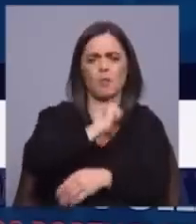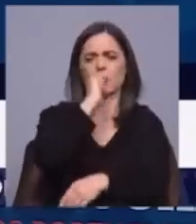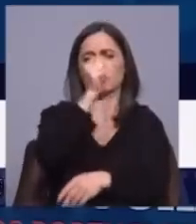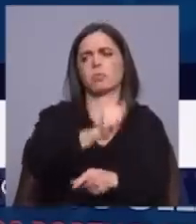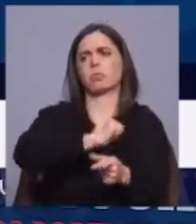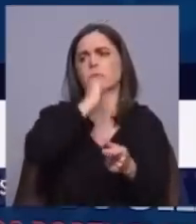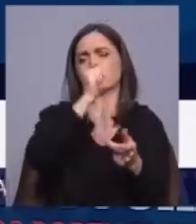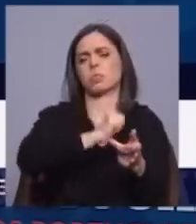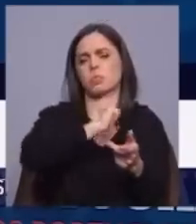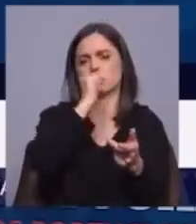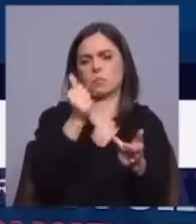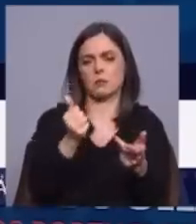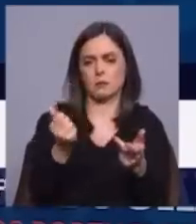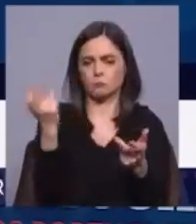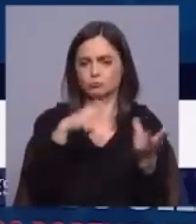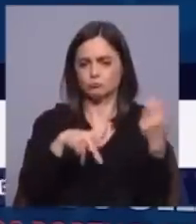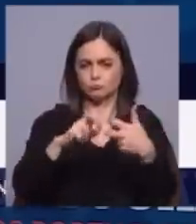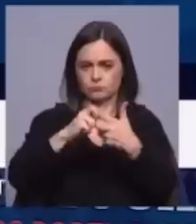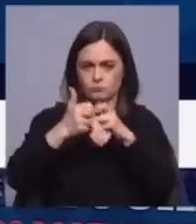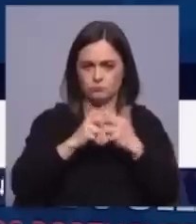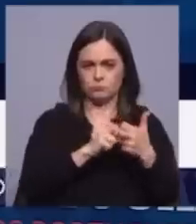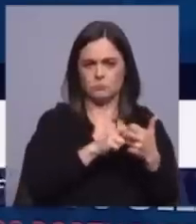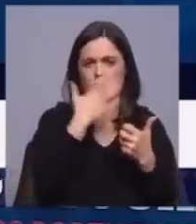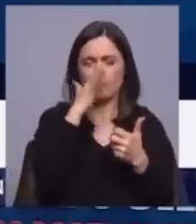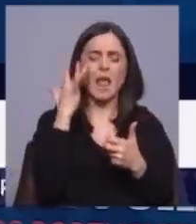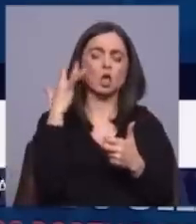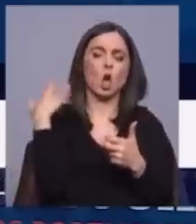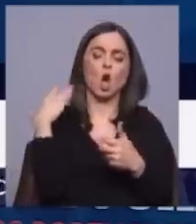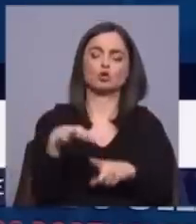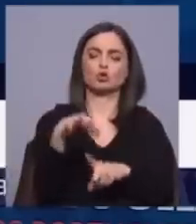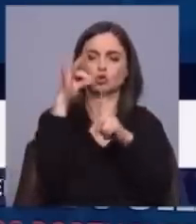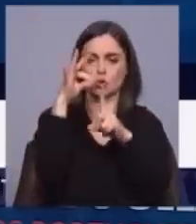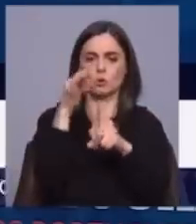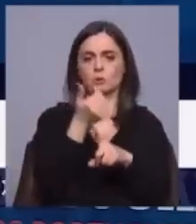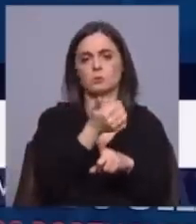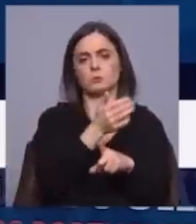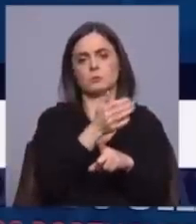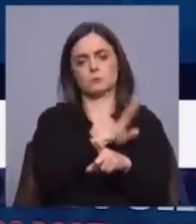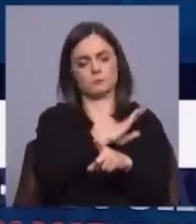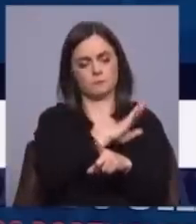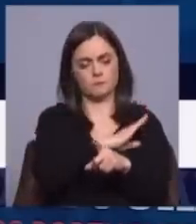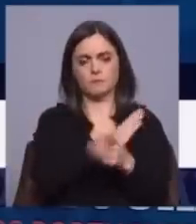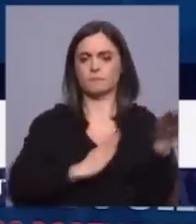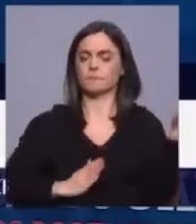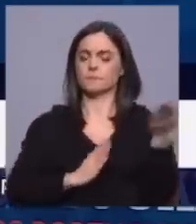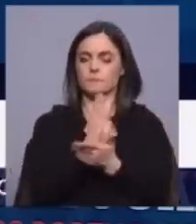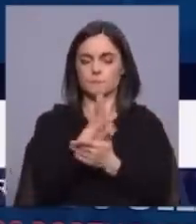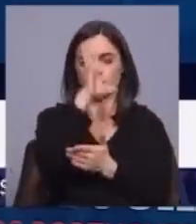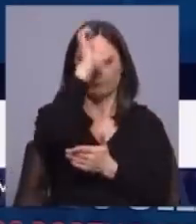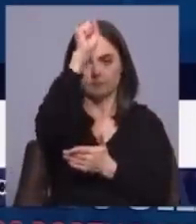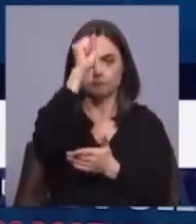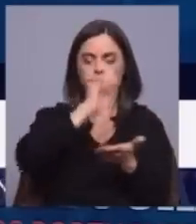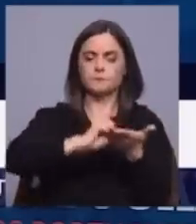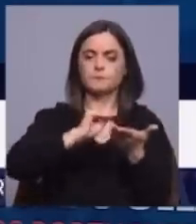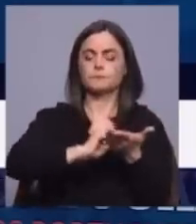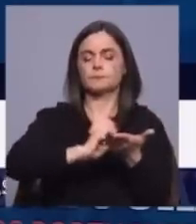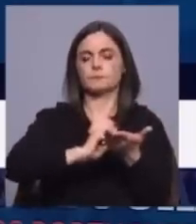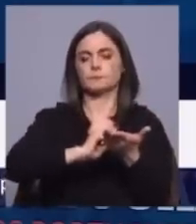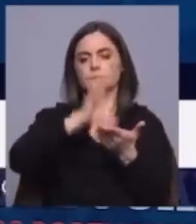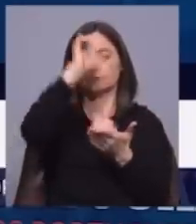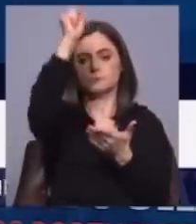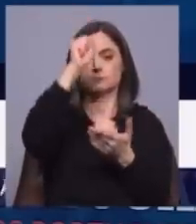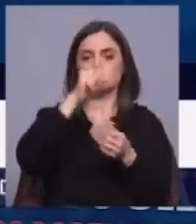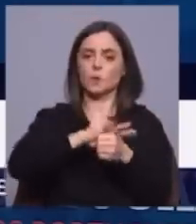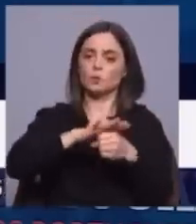atrás de casos mas parece que António Costa escolhe deliberadamente manter ministros e secretários do estado com casos